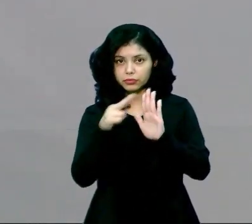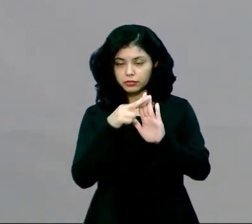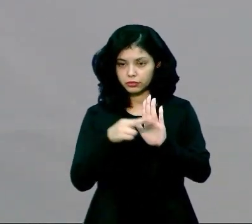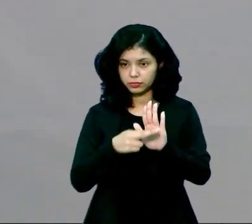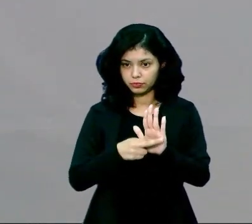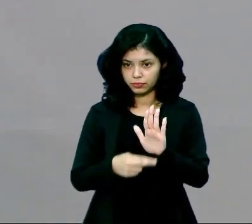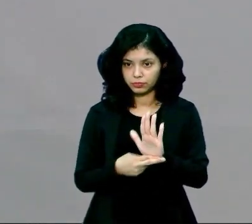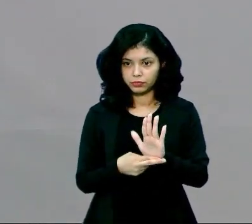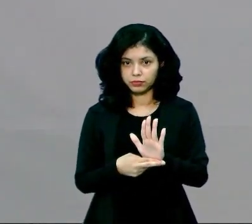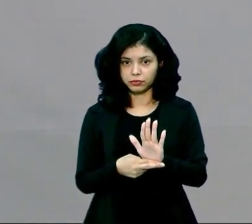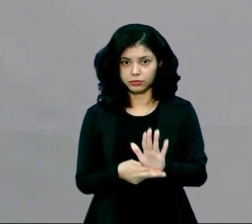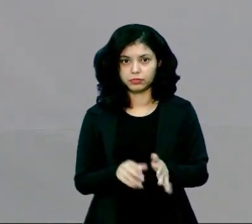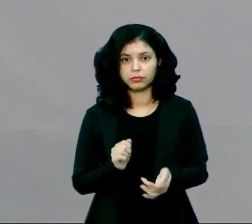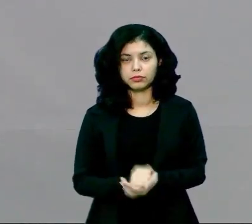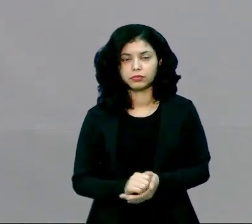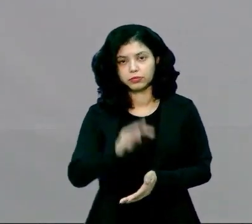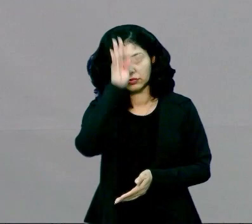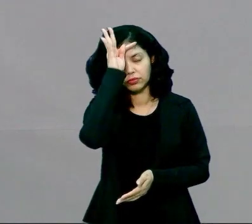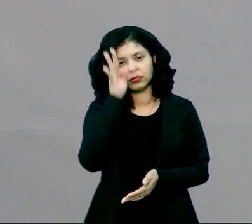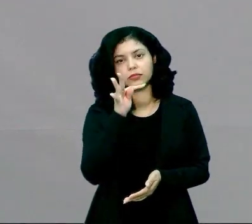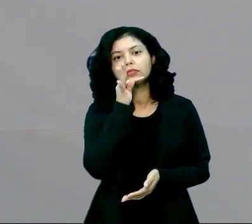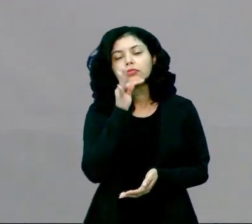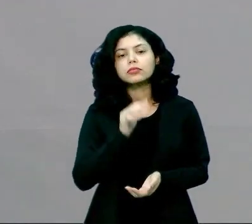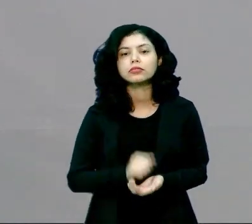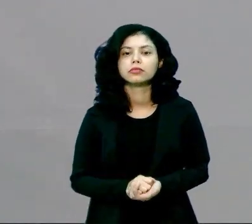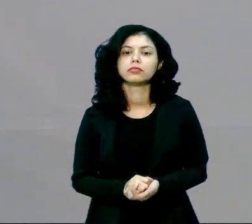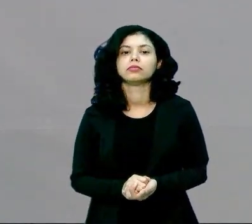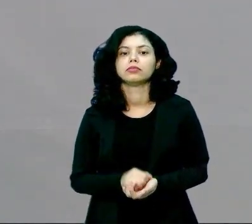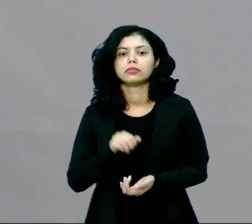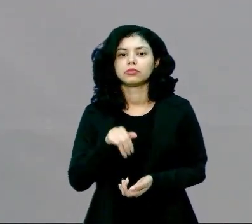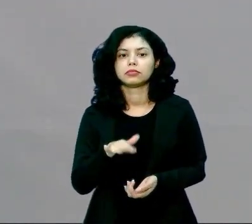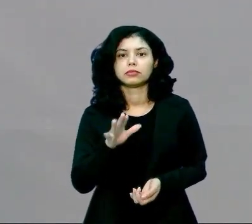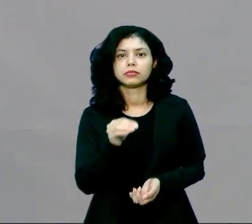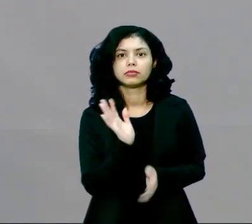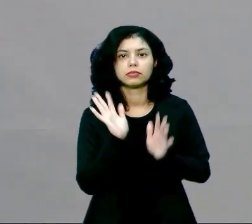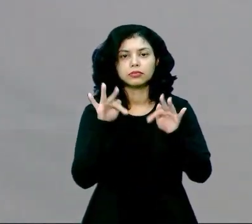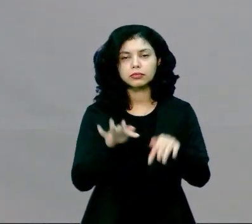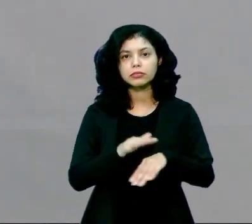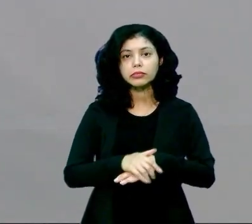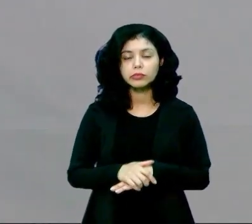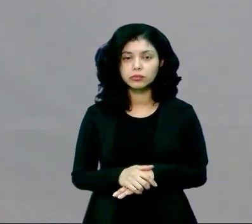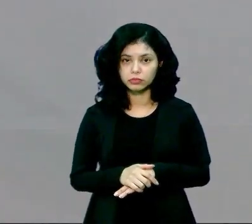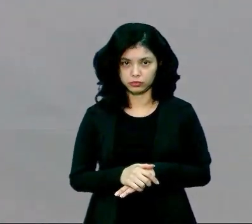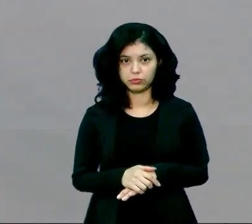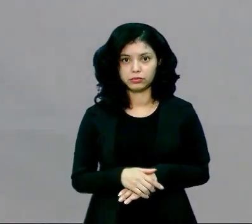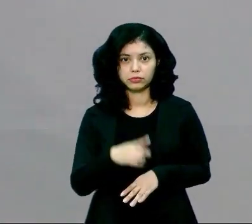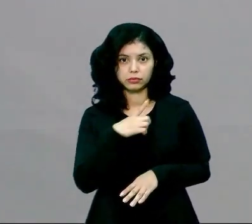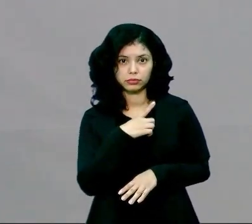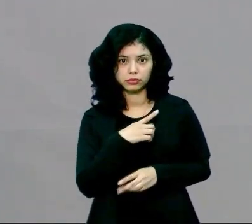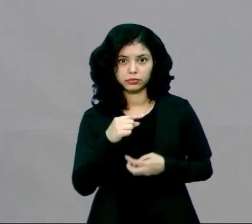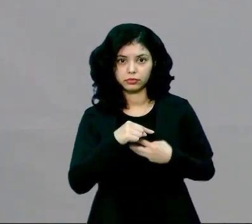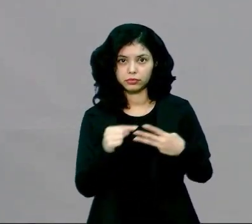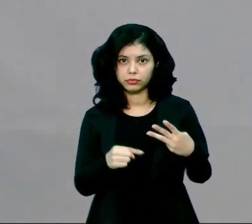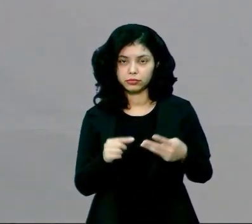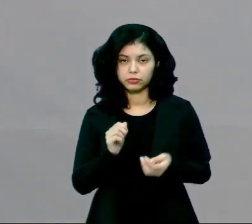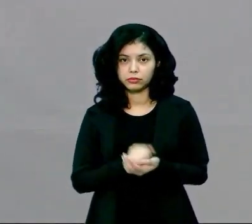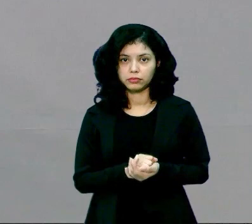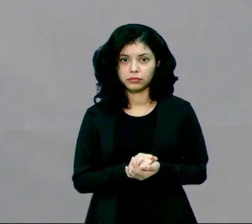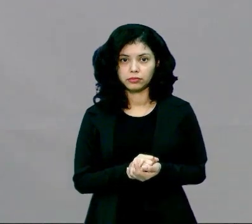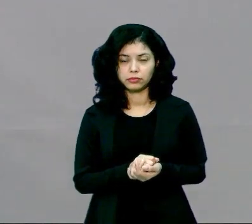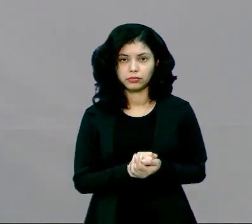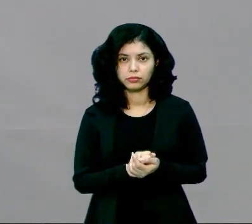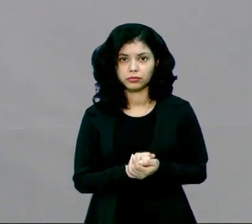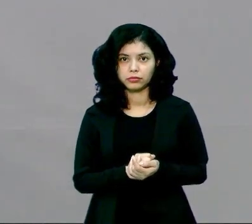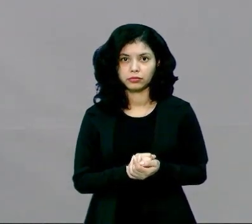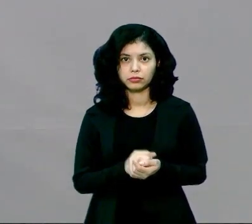padrão, né, assim, um padrão tradicional de início, meio e fim, tá? Mas ela tem as